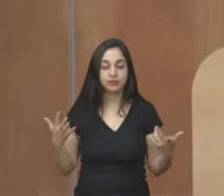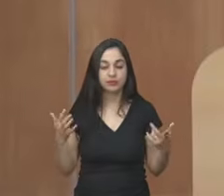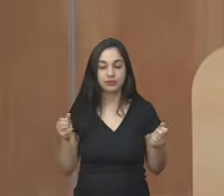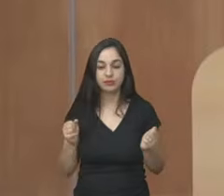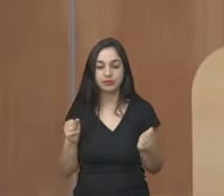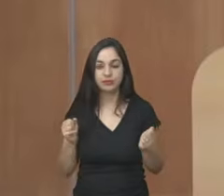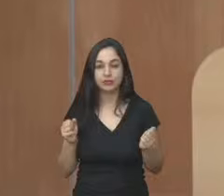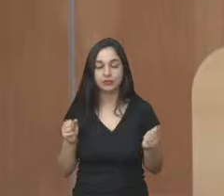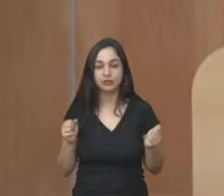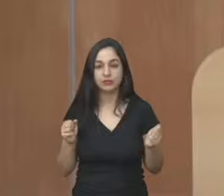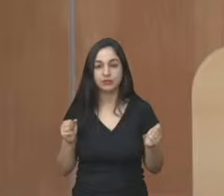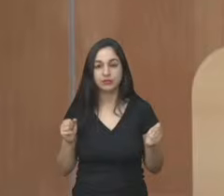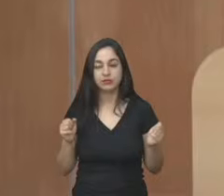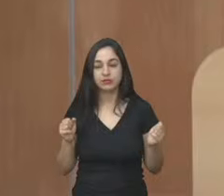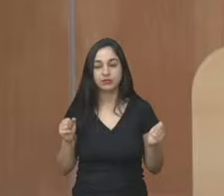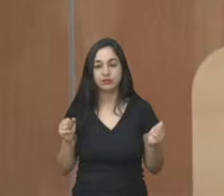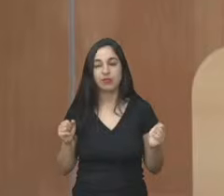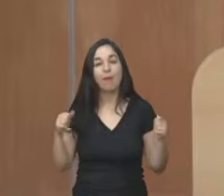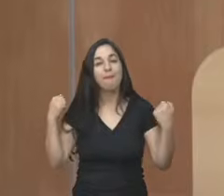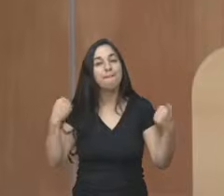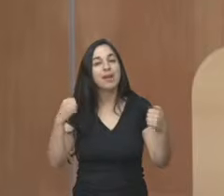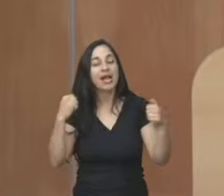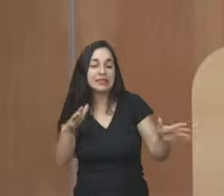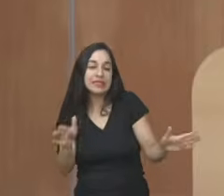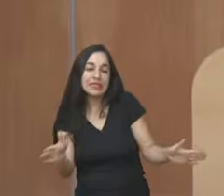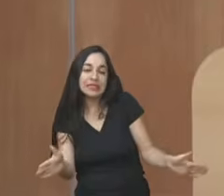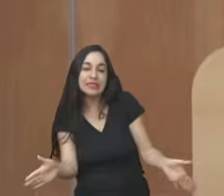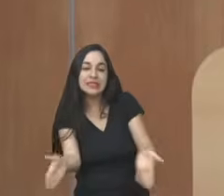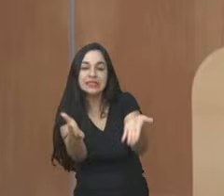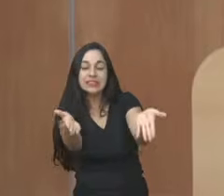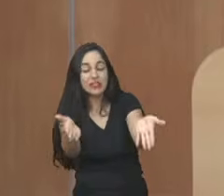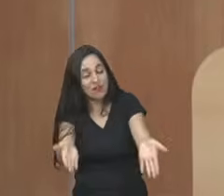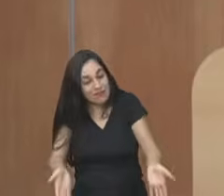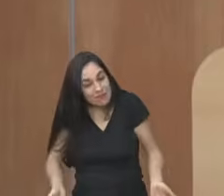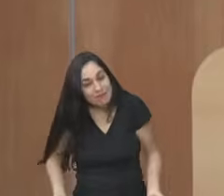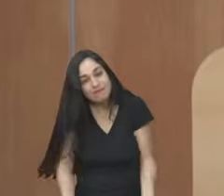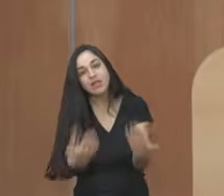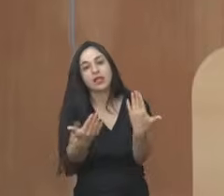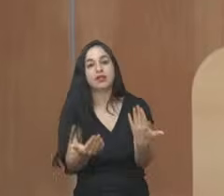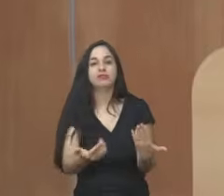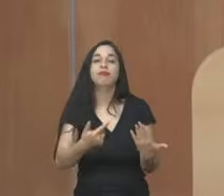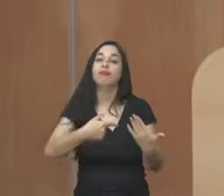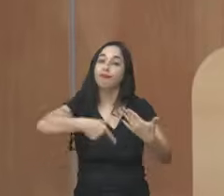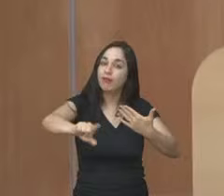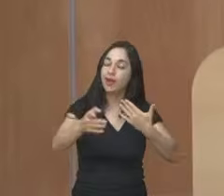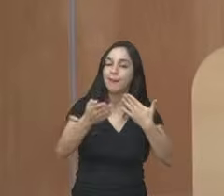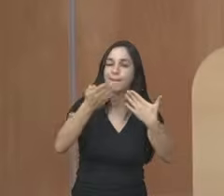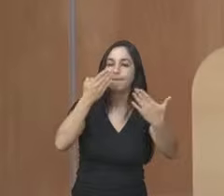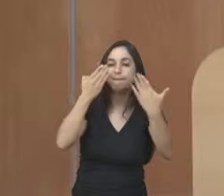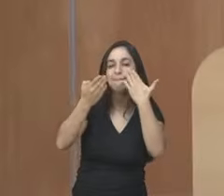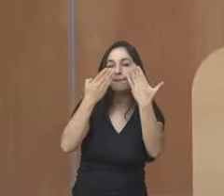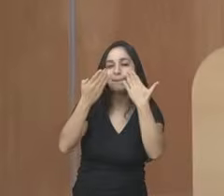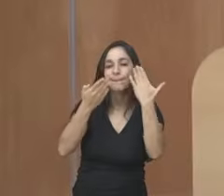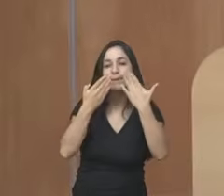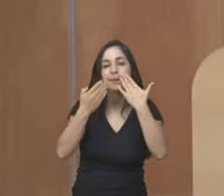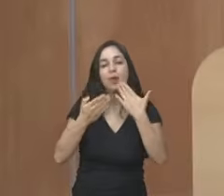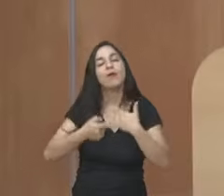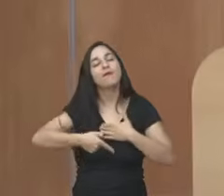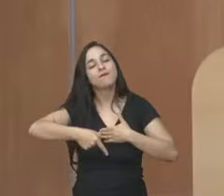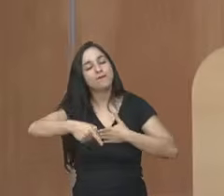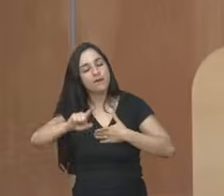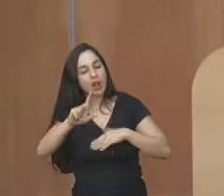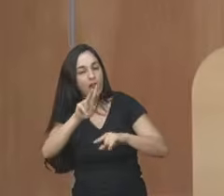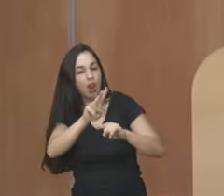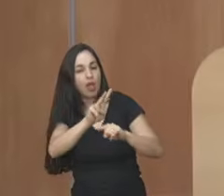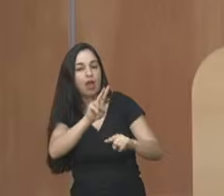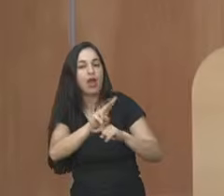As entidades têm que insistir, tem que passar pelo psicólogo, vamos lá, você vai se tratar, você